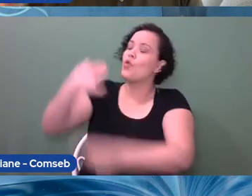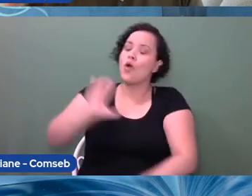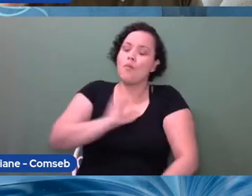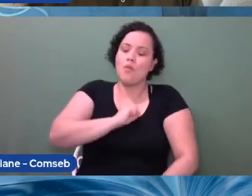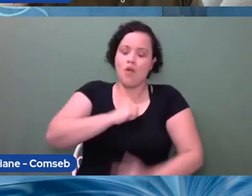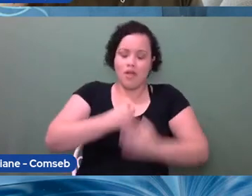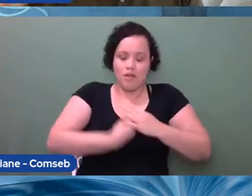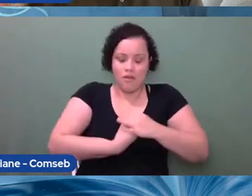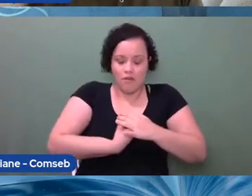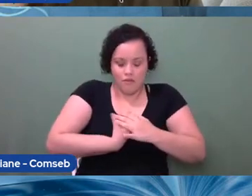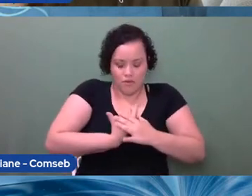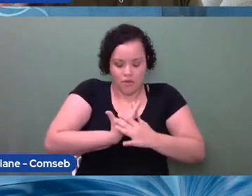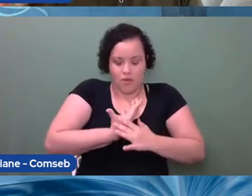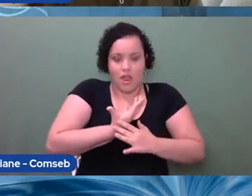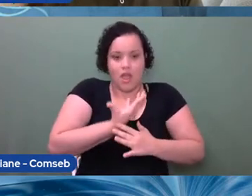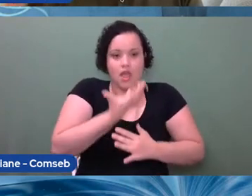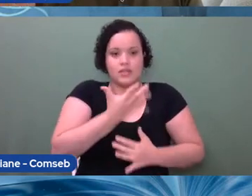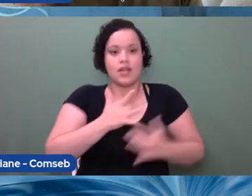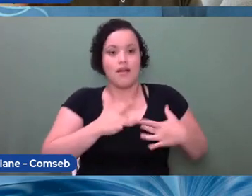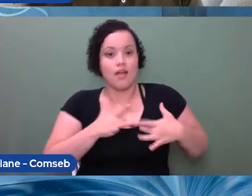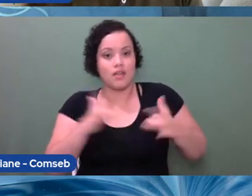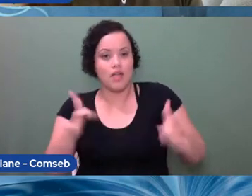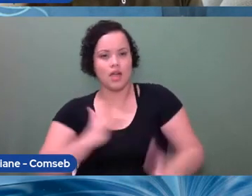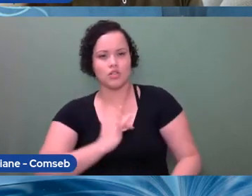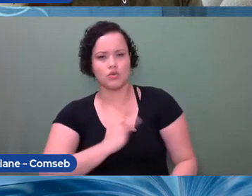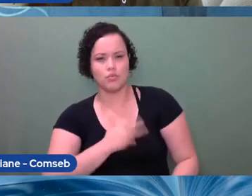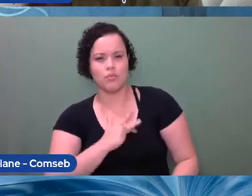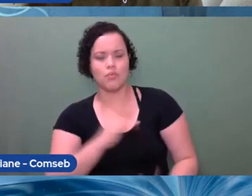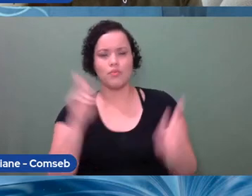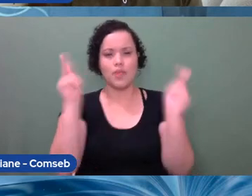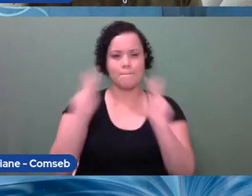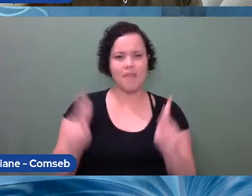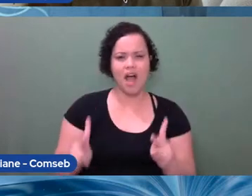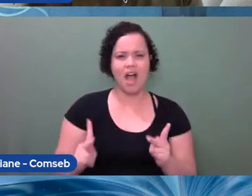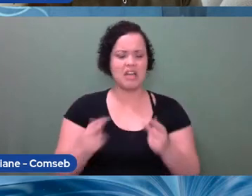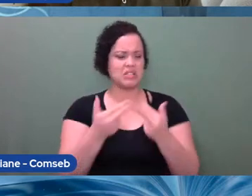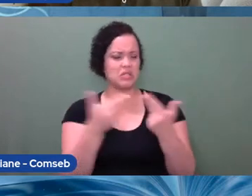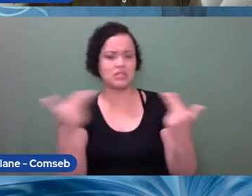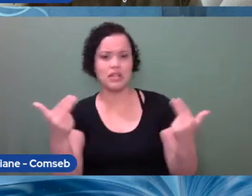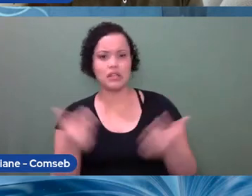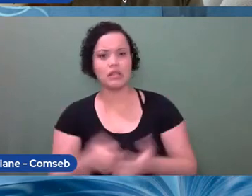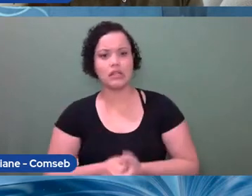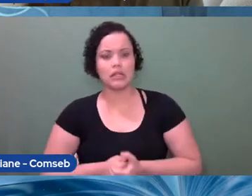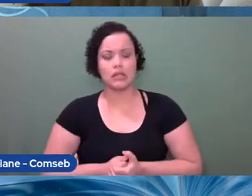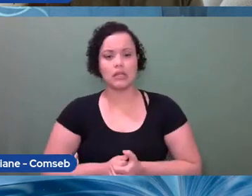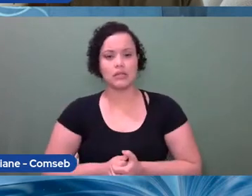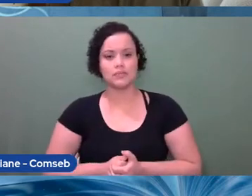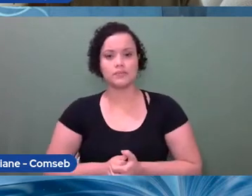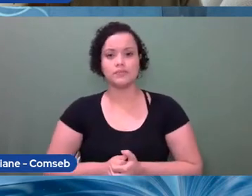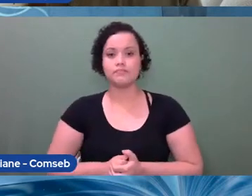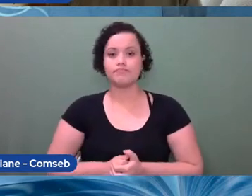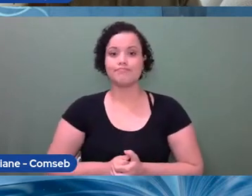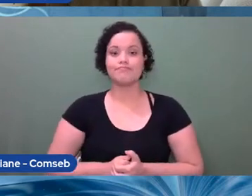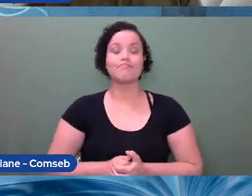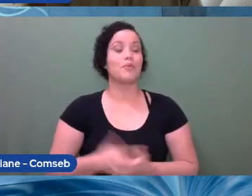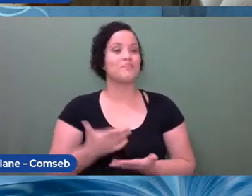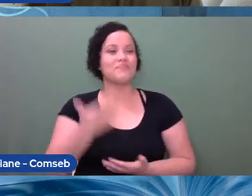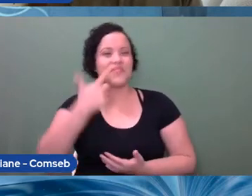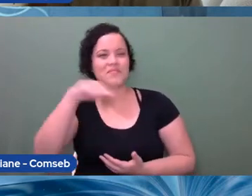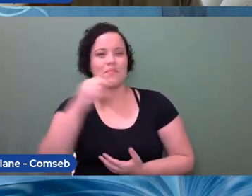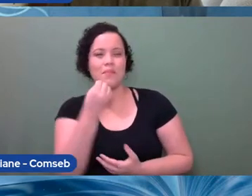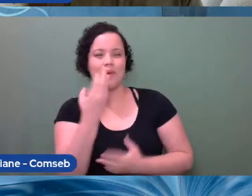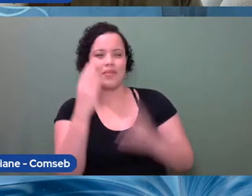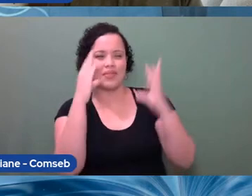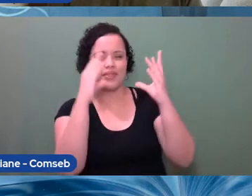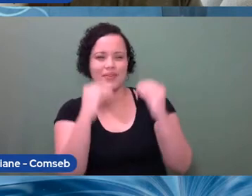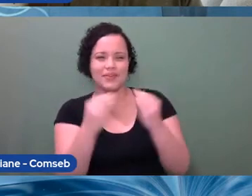nós a caridade, compaixão, a paz, etc.? Júlio, por gentileza. Ah, Bom, mais uma vez, boa noite, Cris.